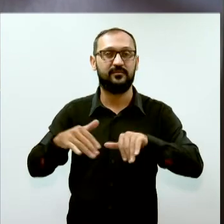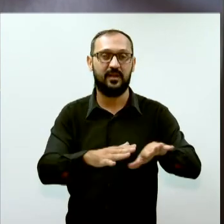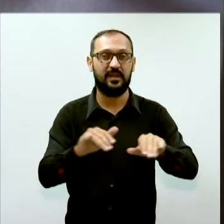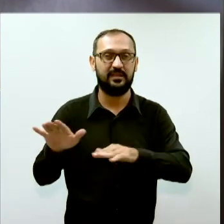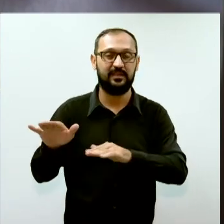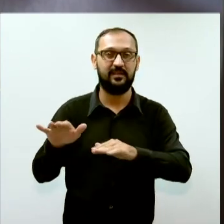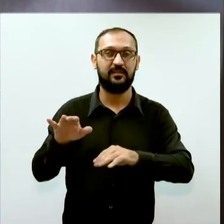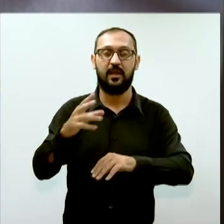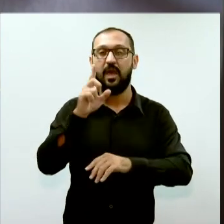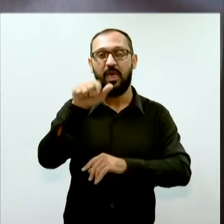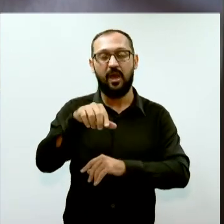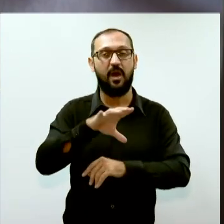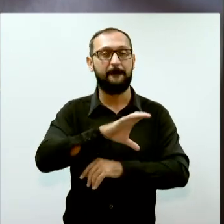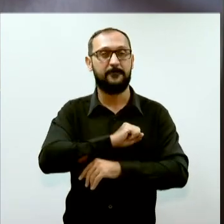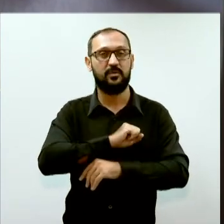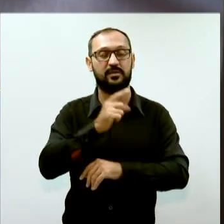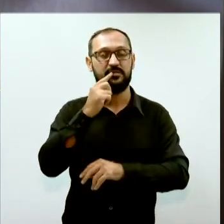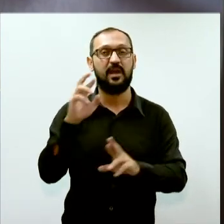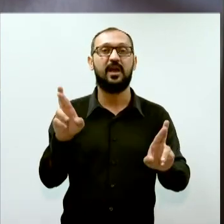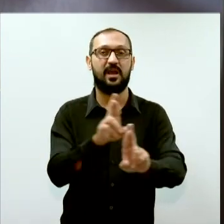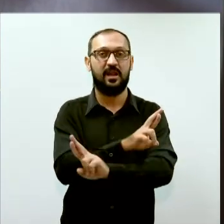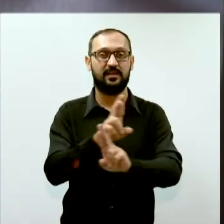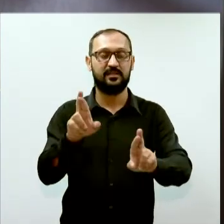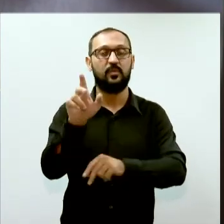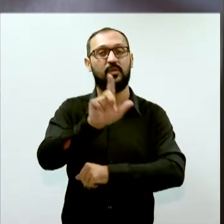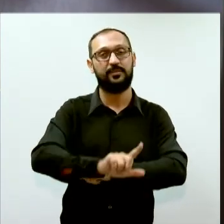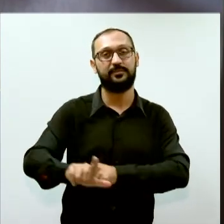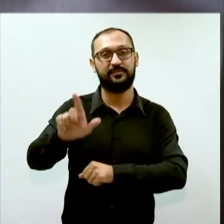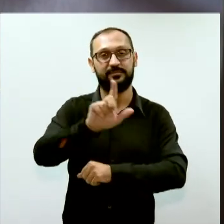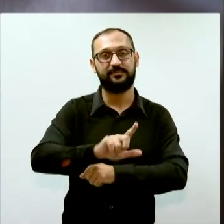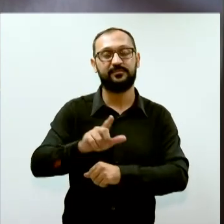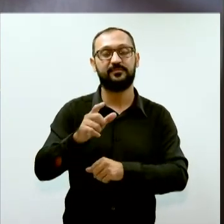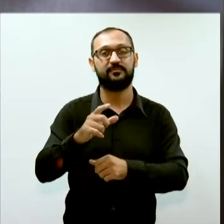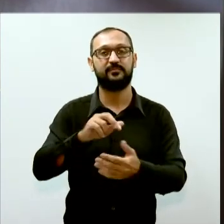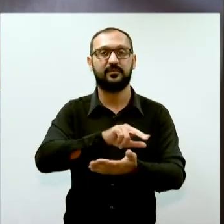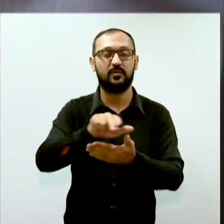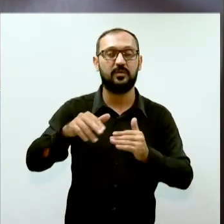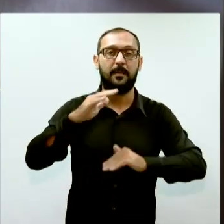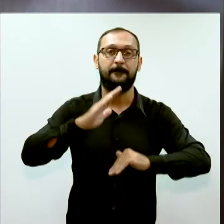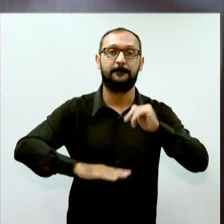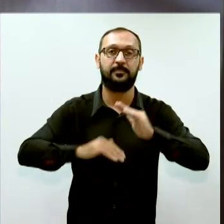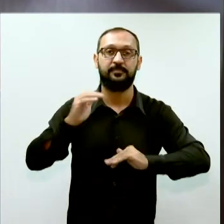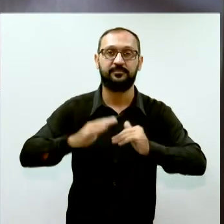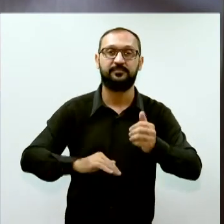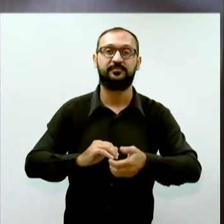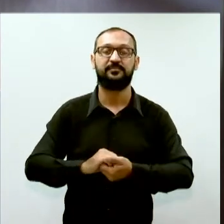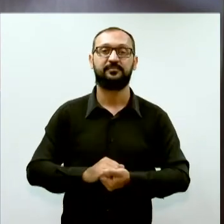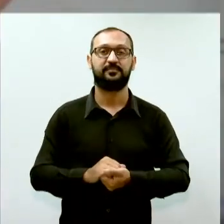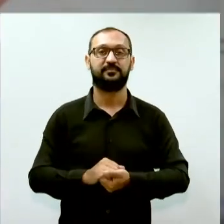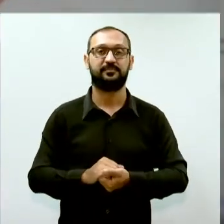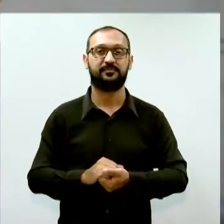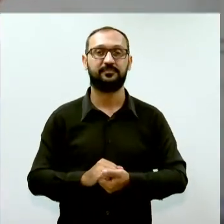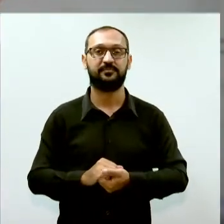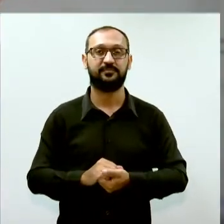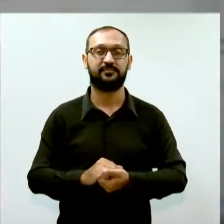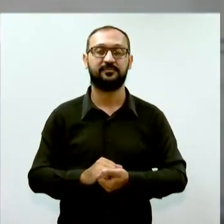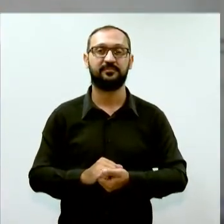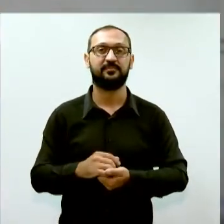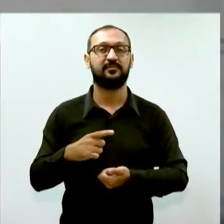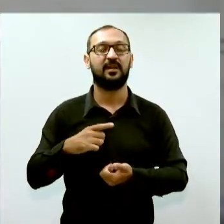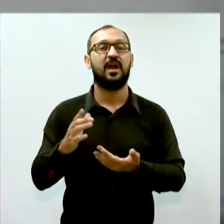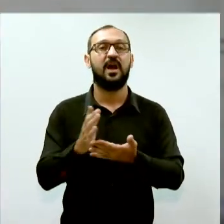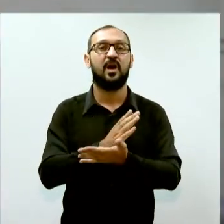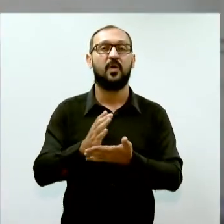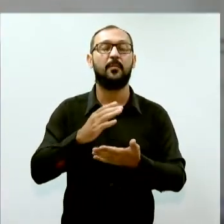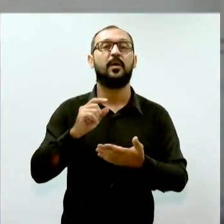uma paixão muito louca e gostosa essa sua relação com a literatura em meio a outras profissões, né? Tem